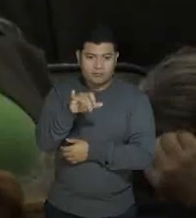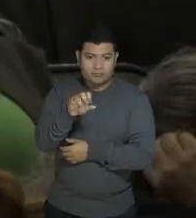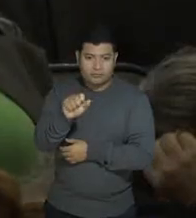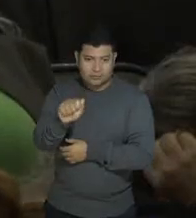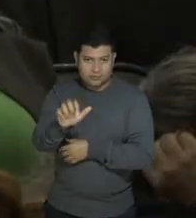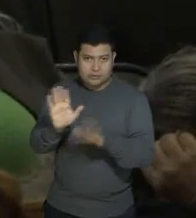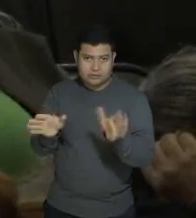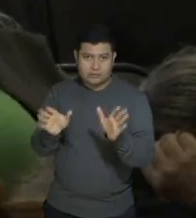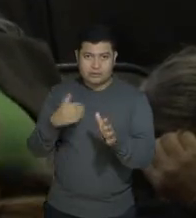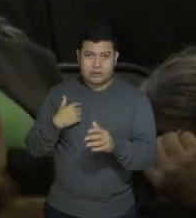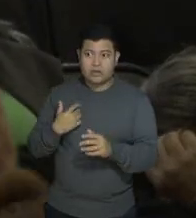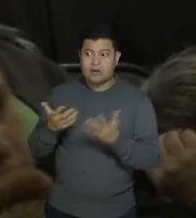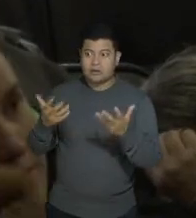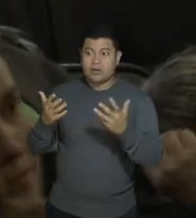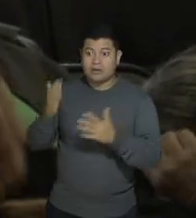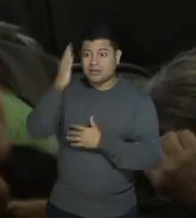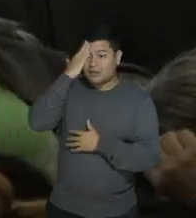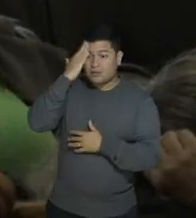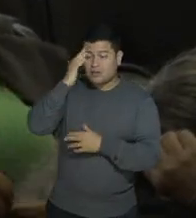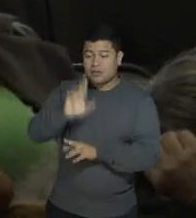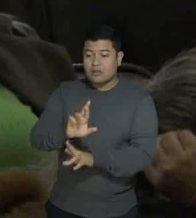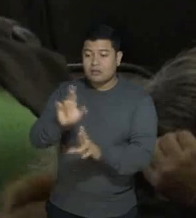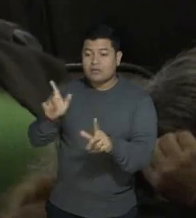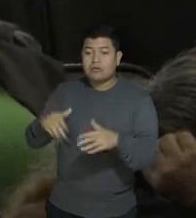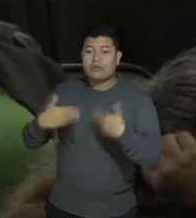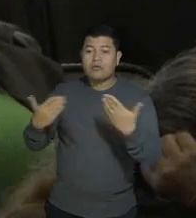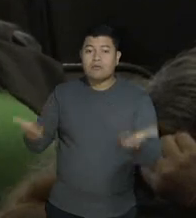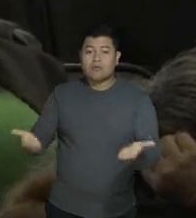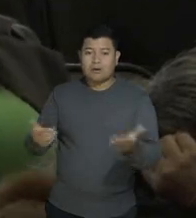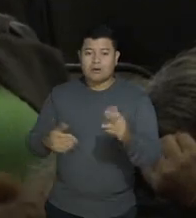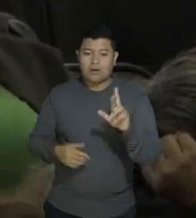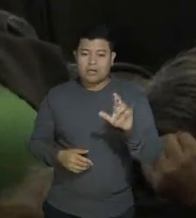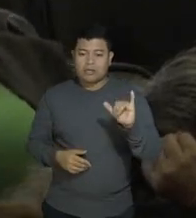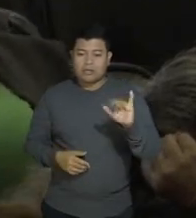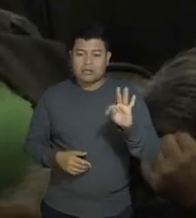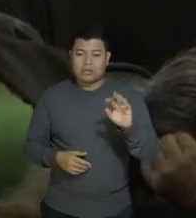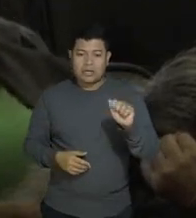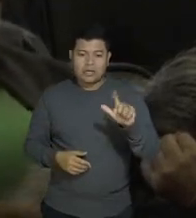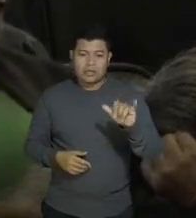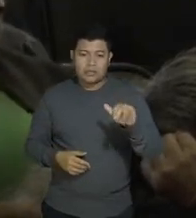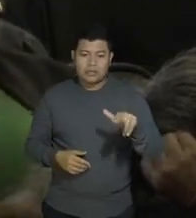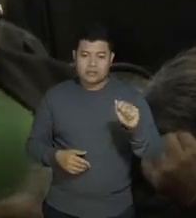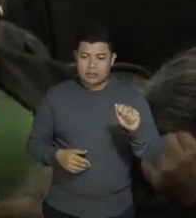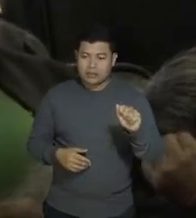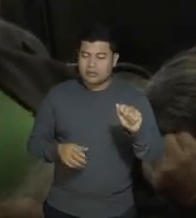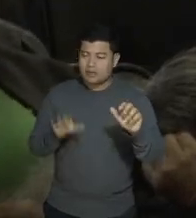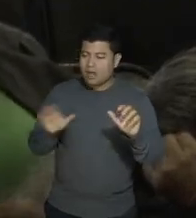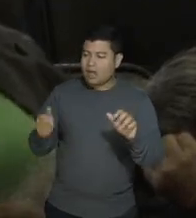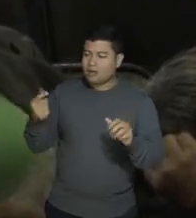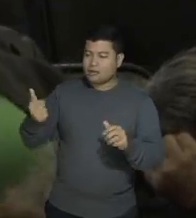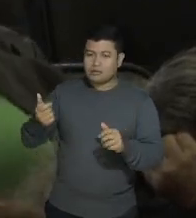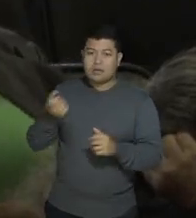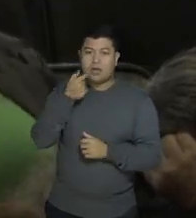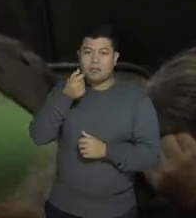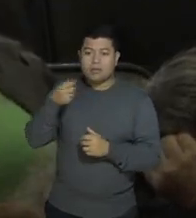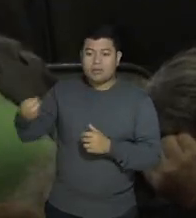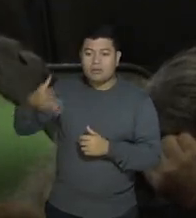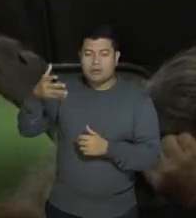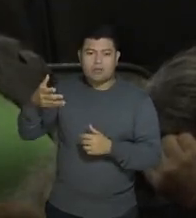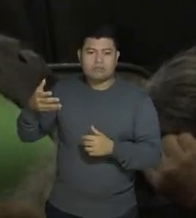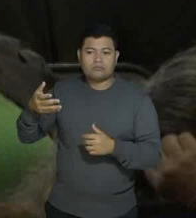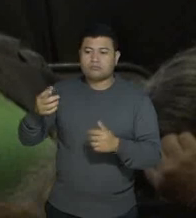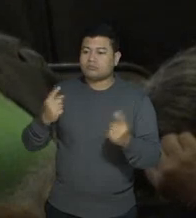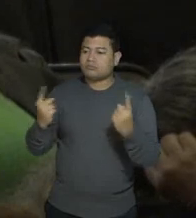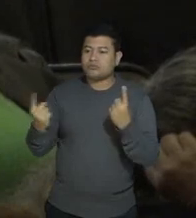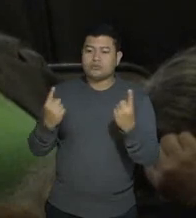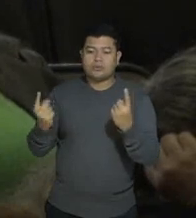realmente qual é a diferença dela e da Ritalina. O que ela vai trazer de benefícios a mais do que quem usa a Ritalina.